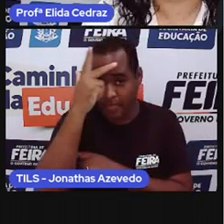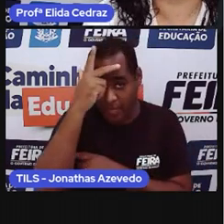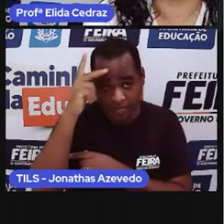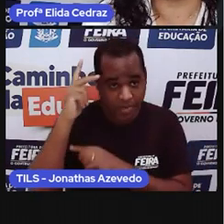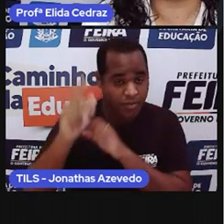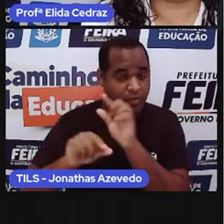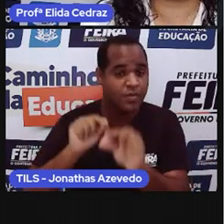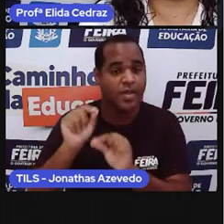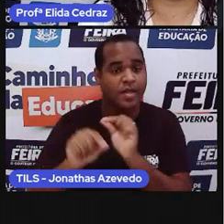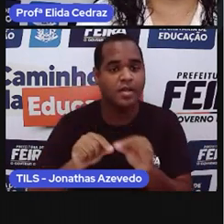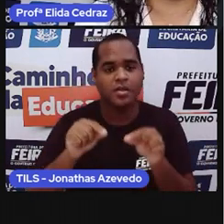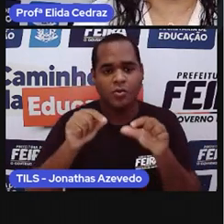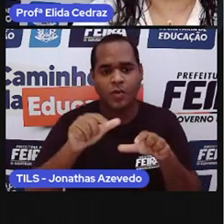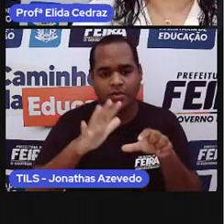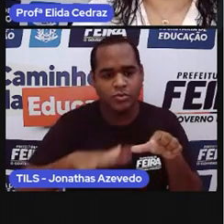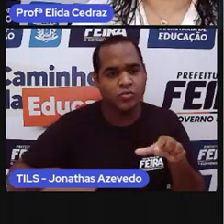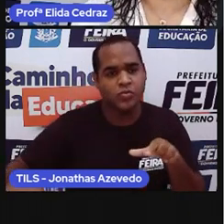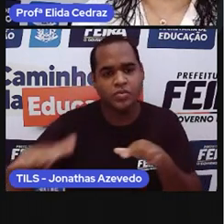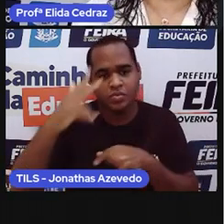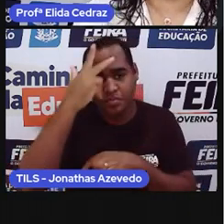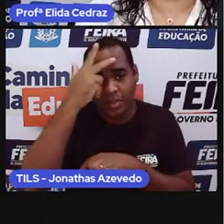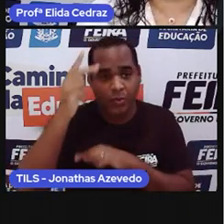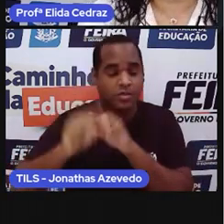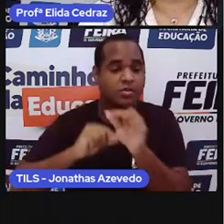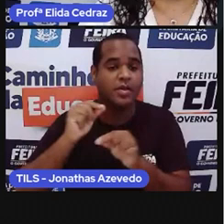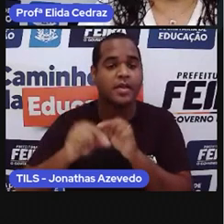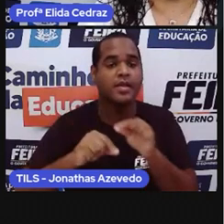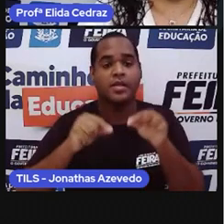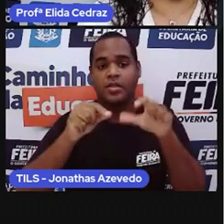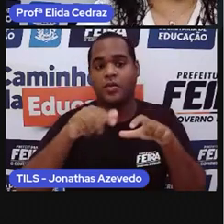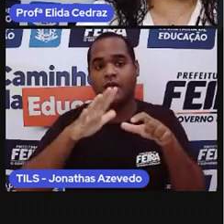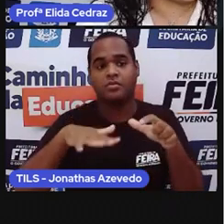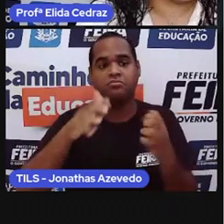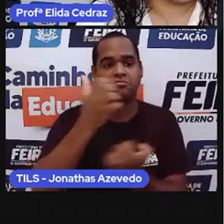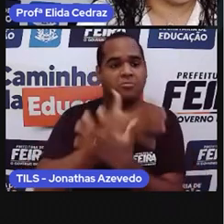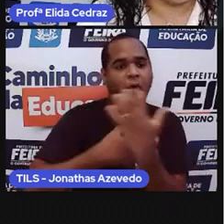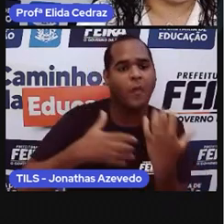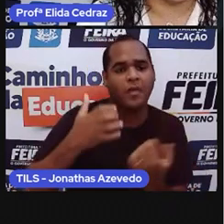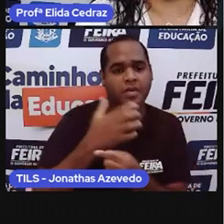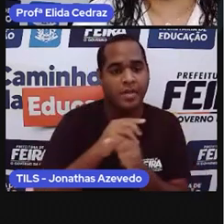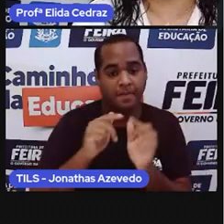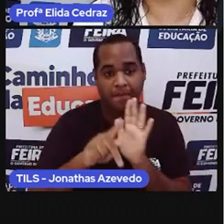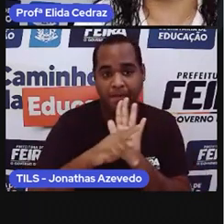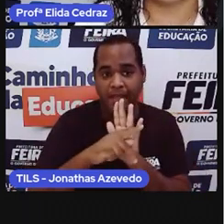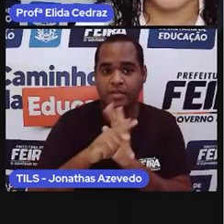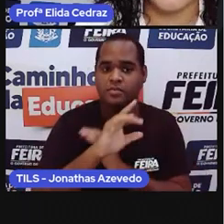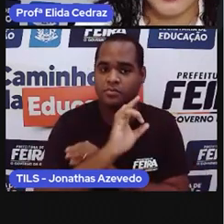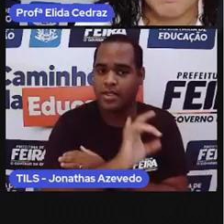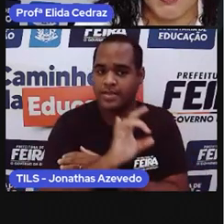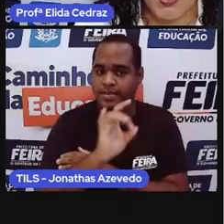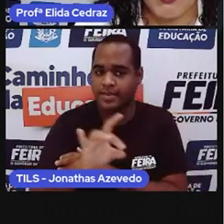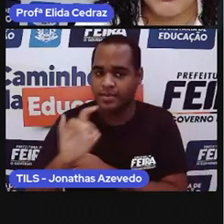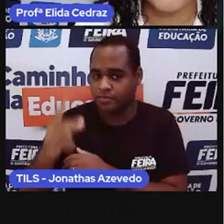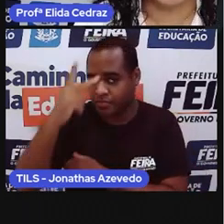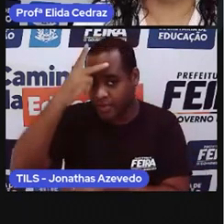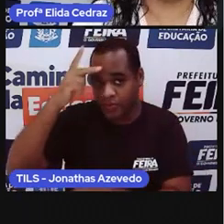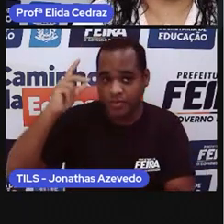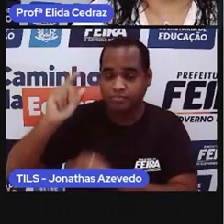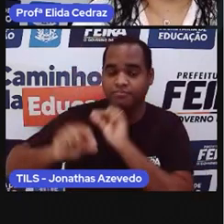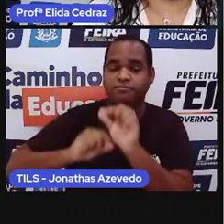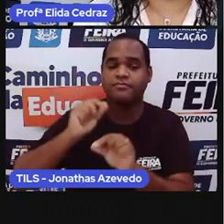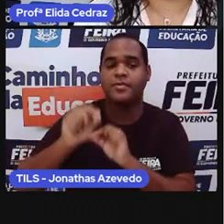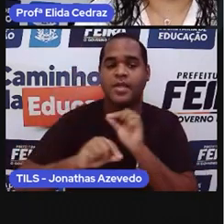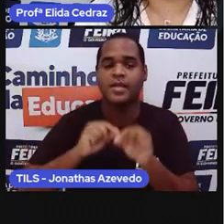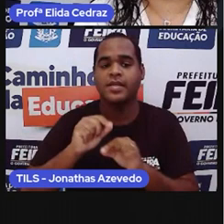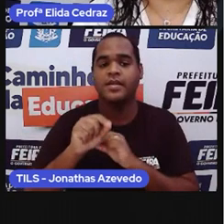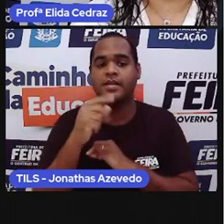povo que não possua manifestações musicais próprias. Cada povo tem